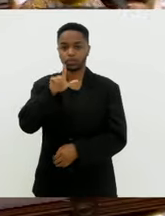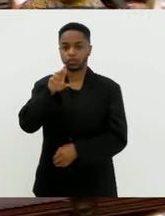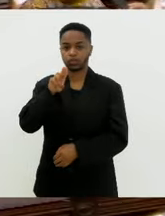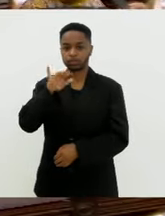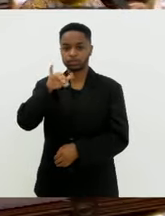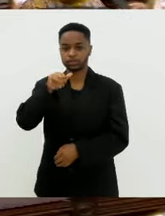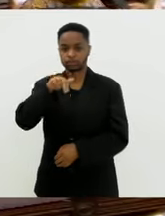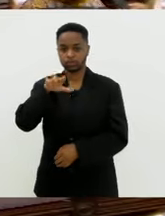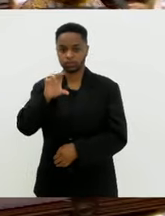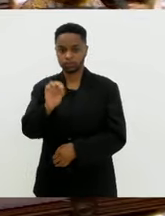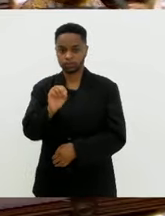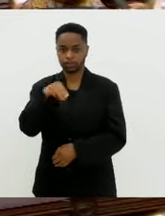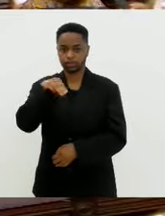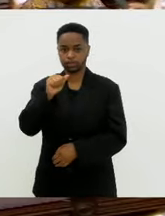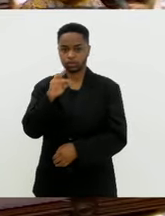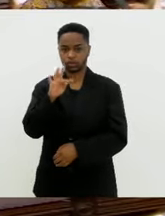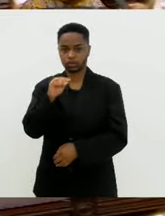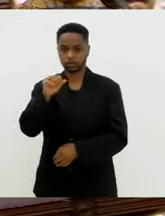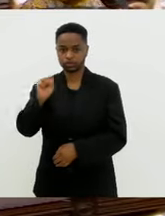Matos.